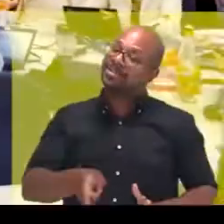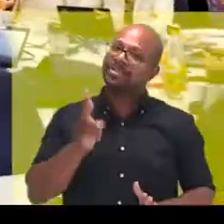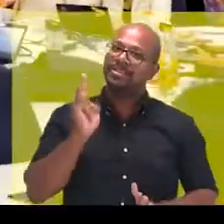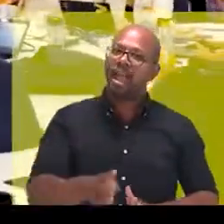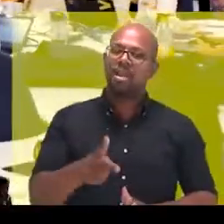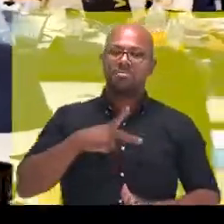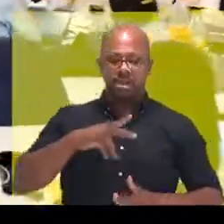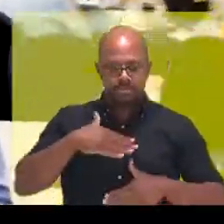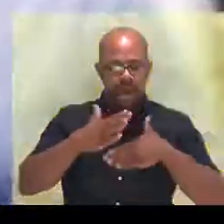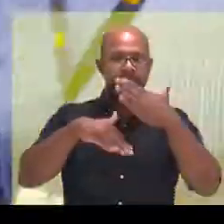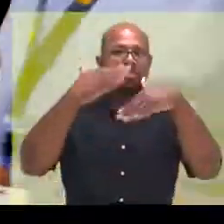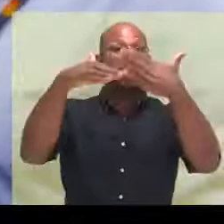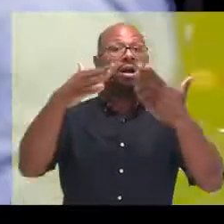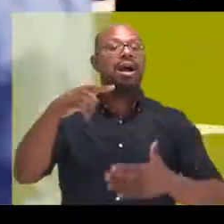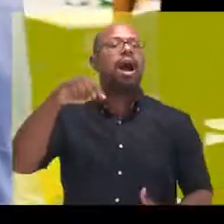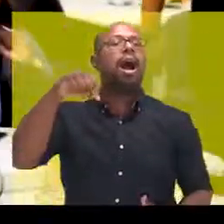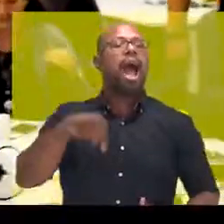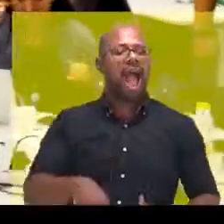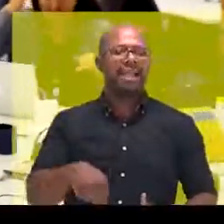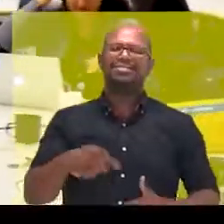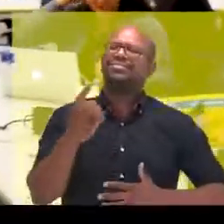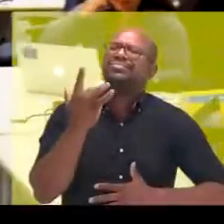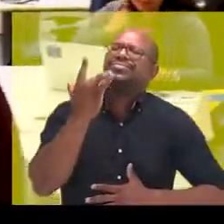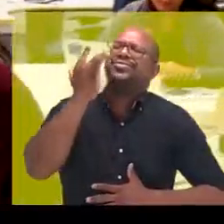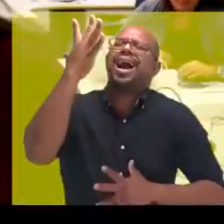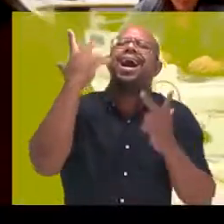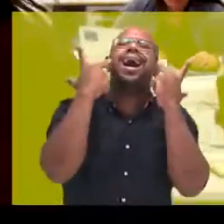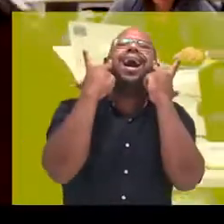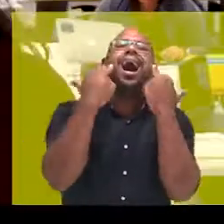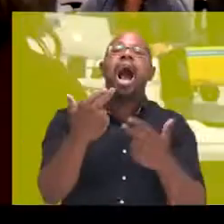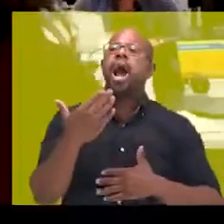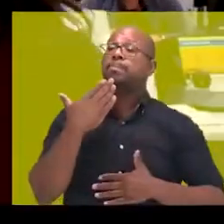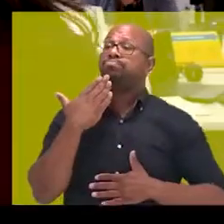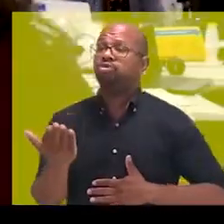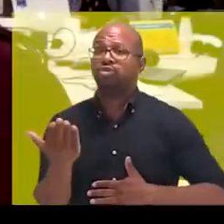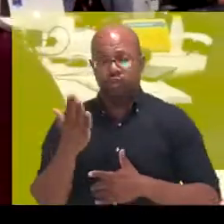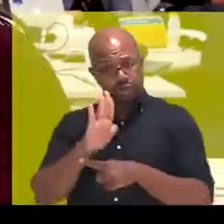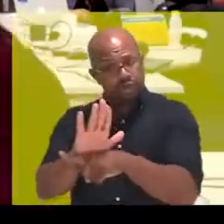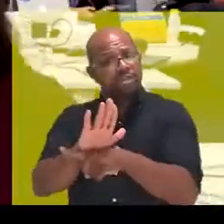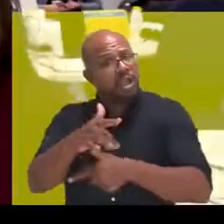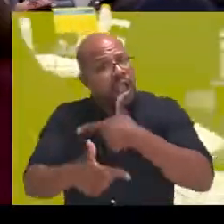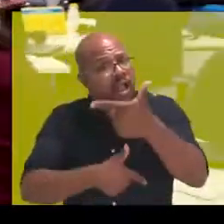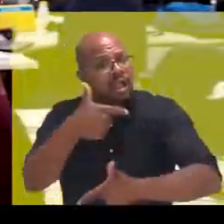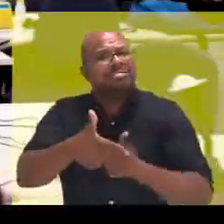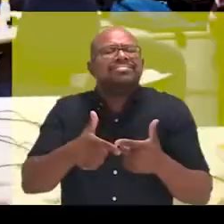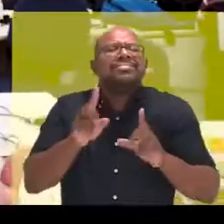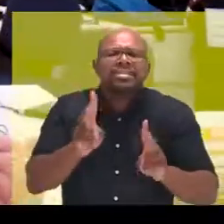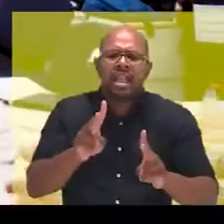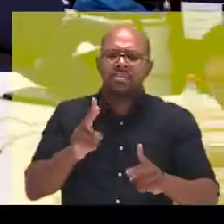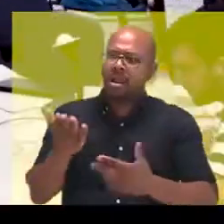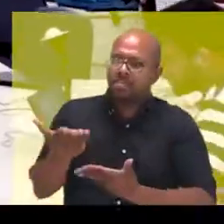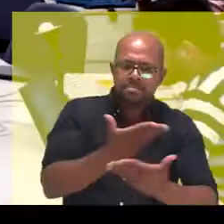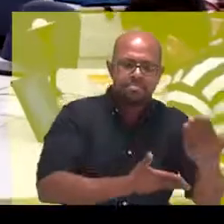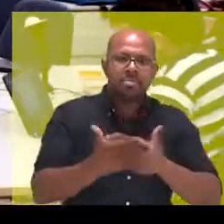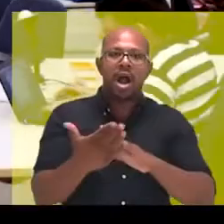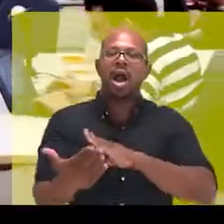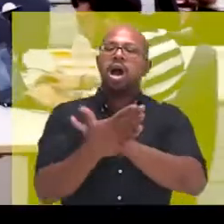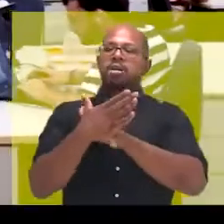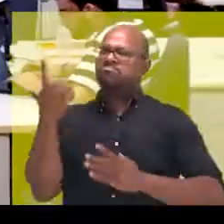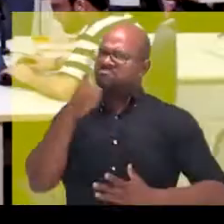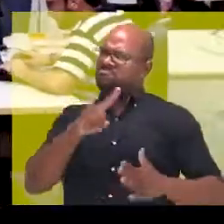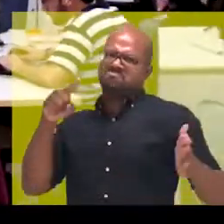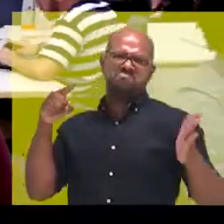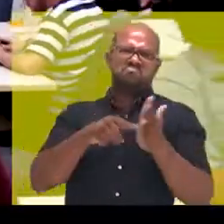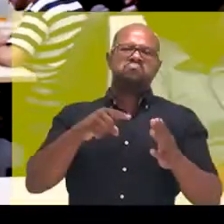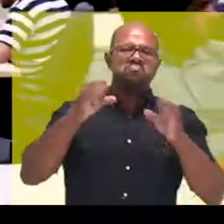sempre em crescimento. Aqui é muito fácil e natural pedir e oferecer ajuda. A colaboração potencializa as decisões assertivas